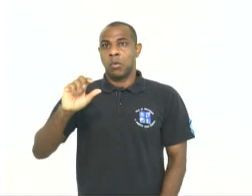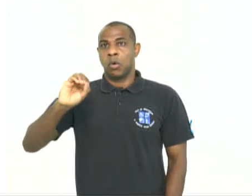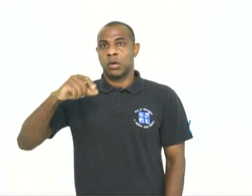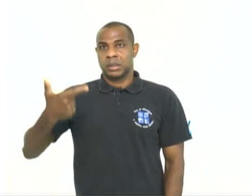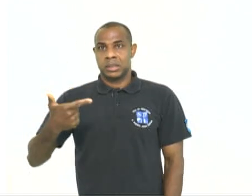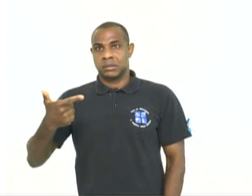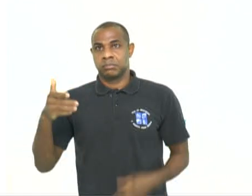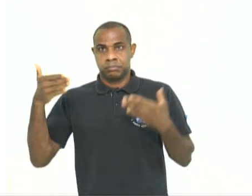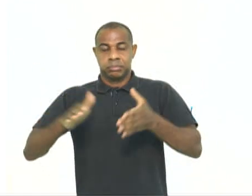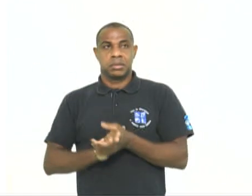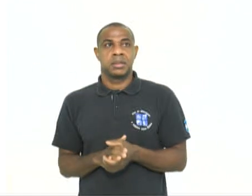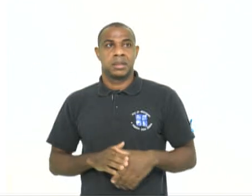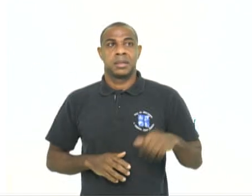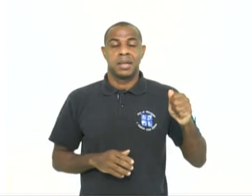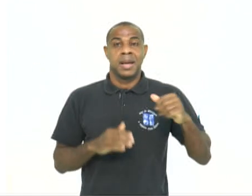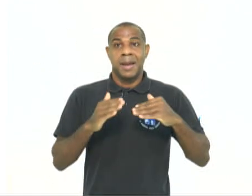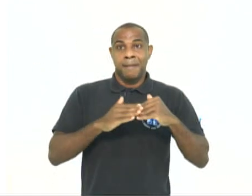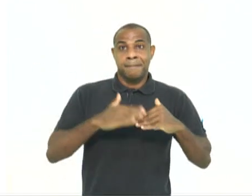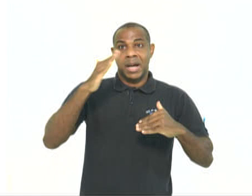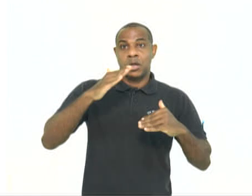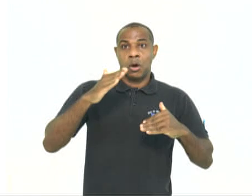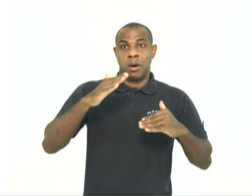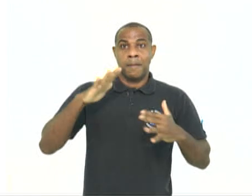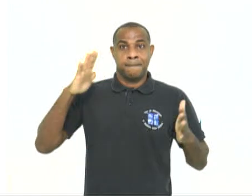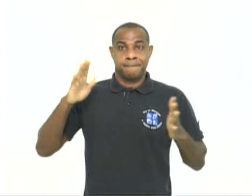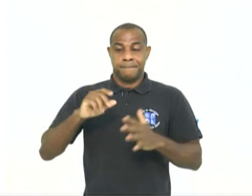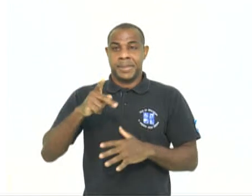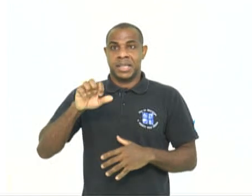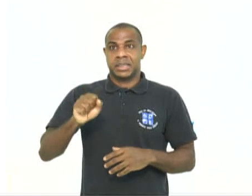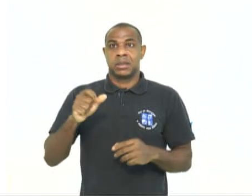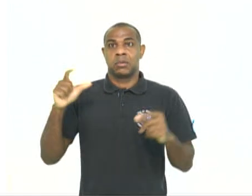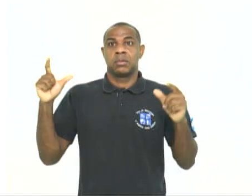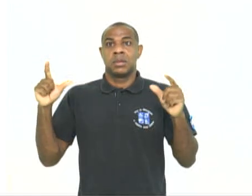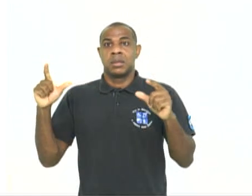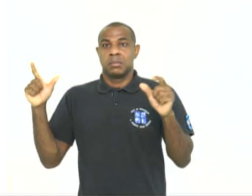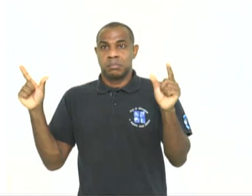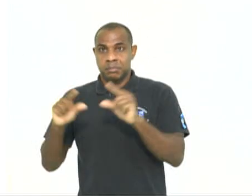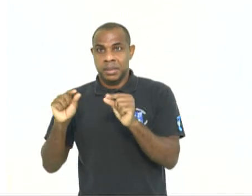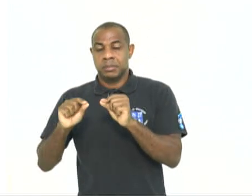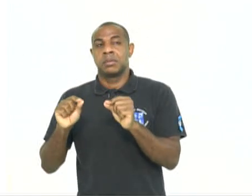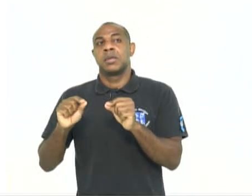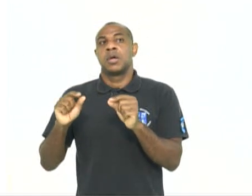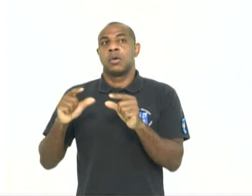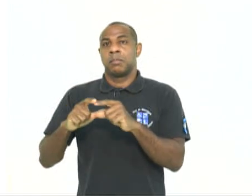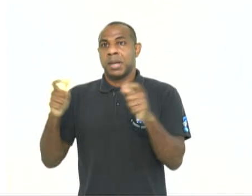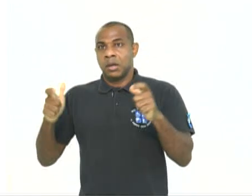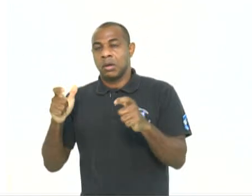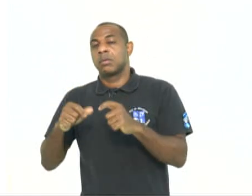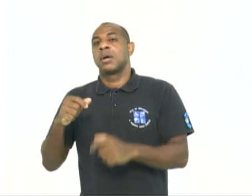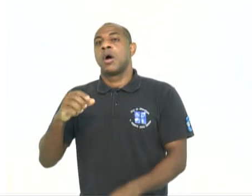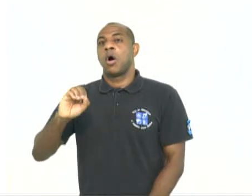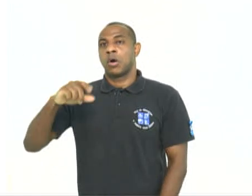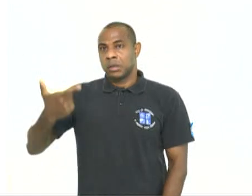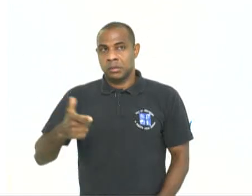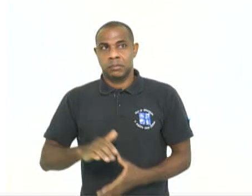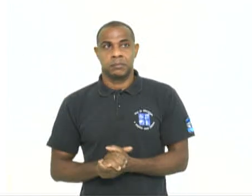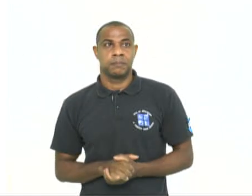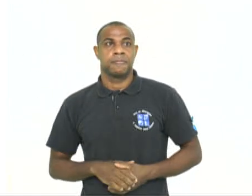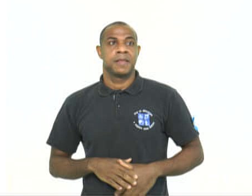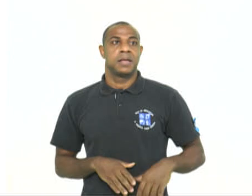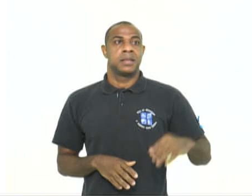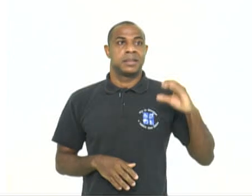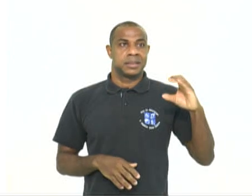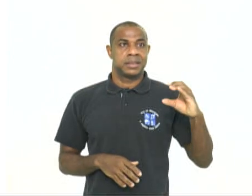B, maior pressão e maior quantidade de oxigênio, letra C, maior pressão e maior concentração de gás